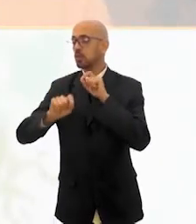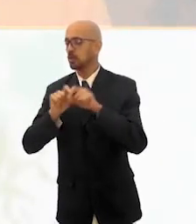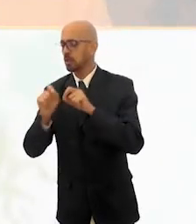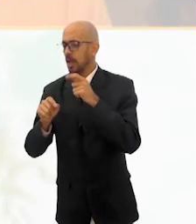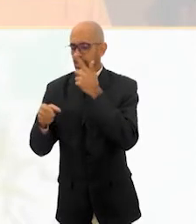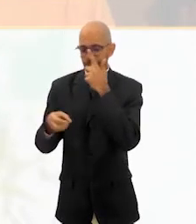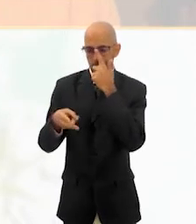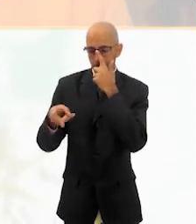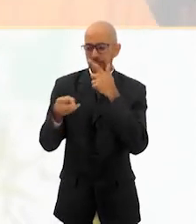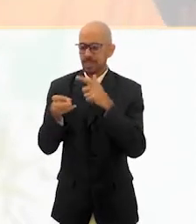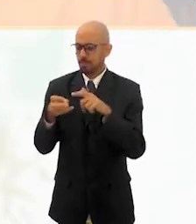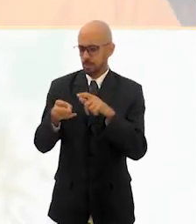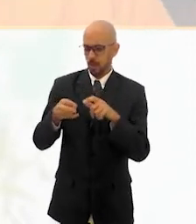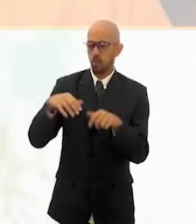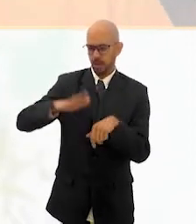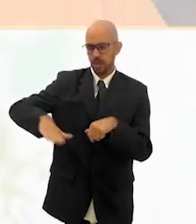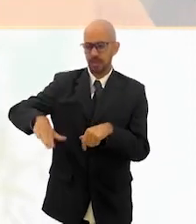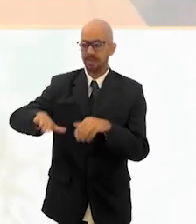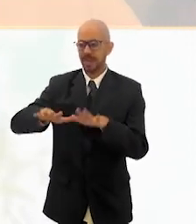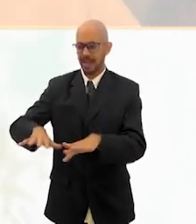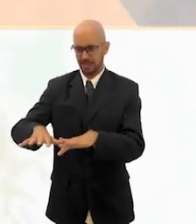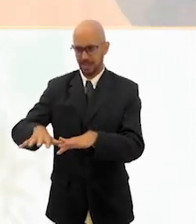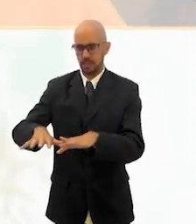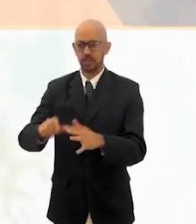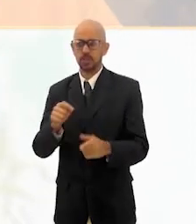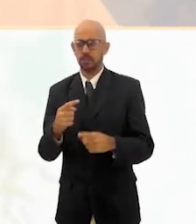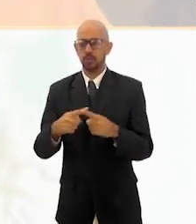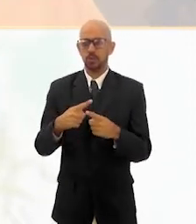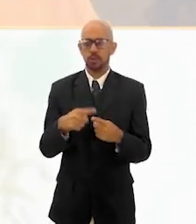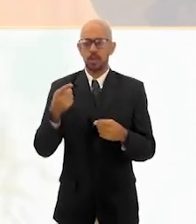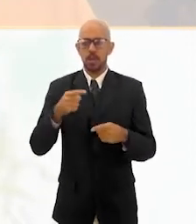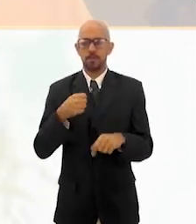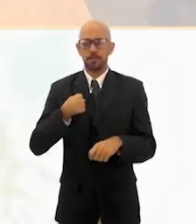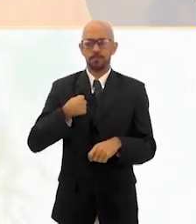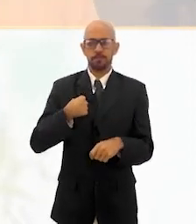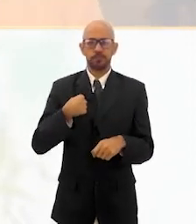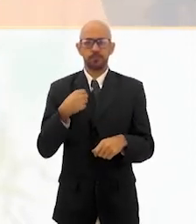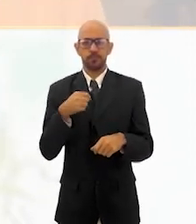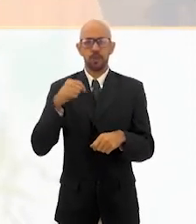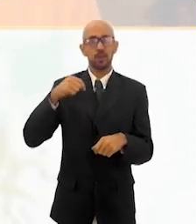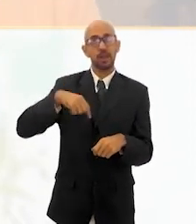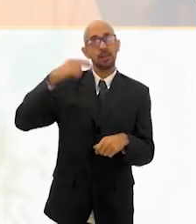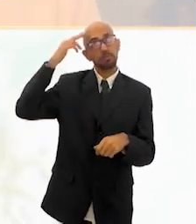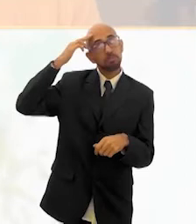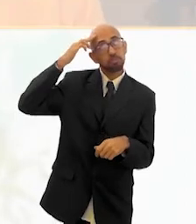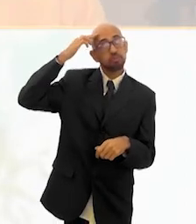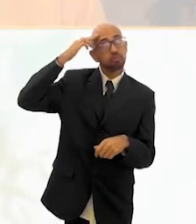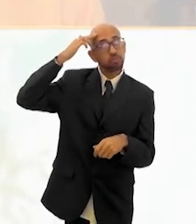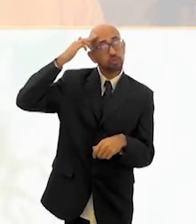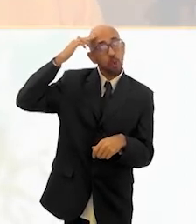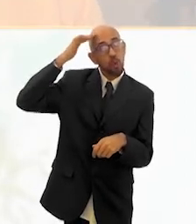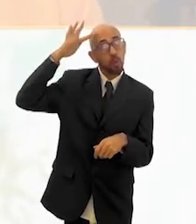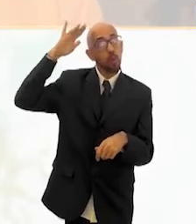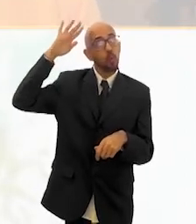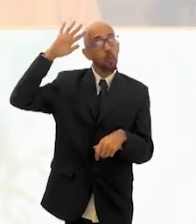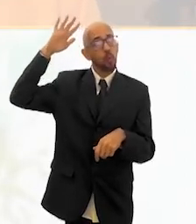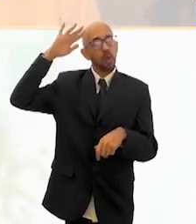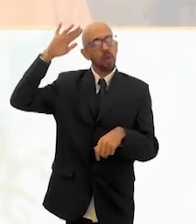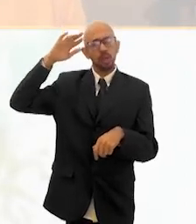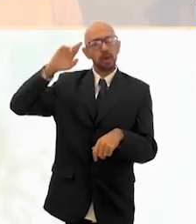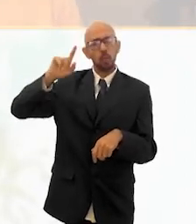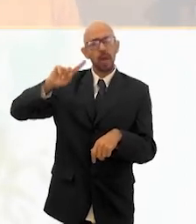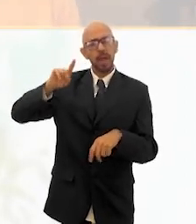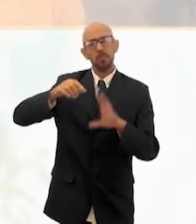essa percepção da criança. Ah, mas assim, vai ver o mundo pelo prisma da fantasia? Não é o prisma da fantasia. É